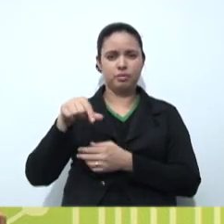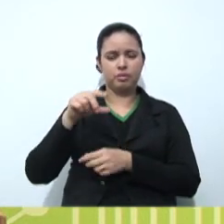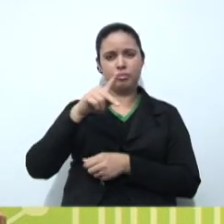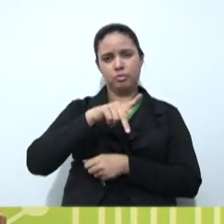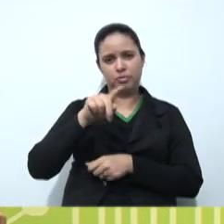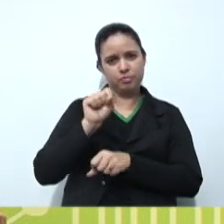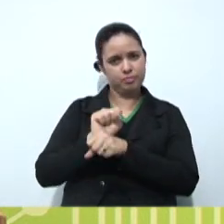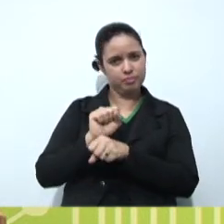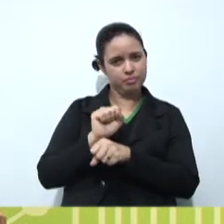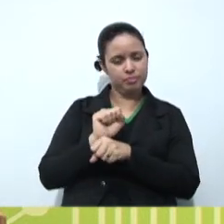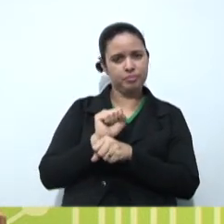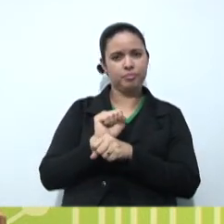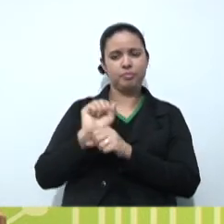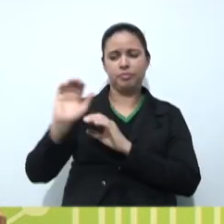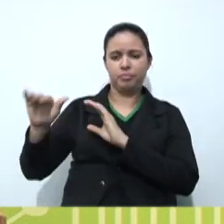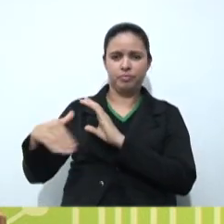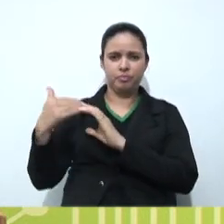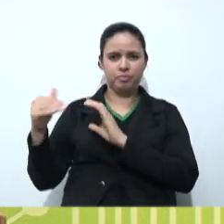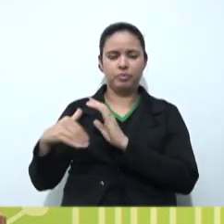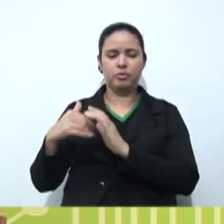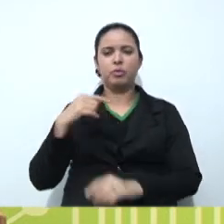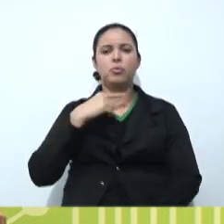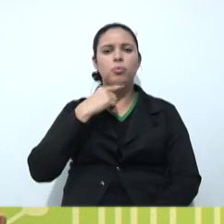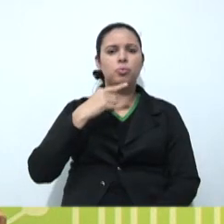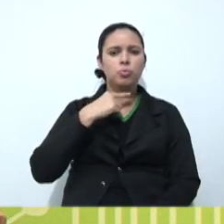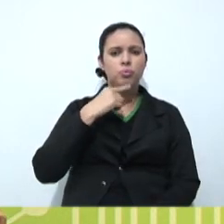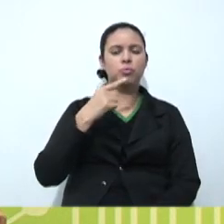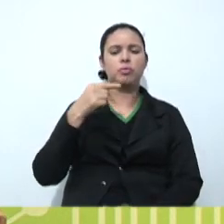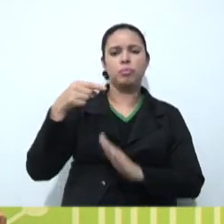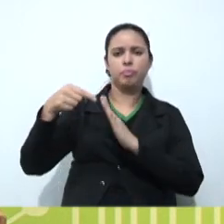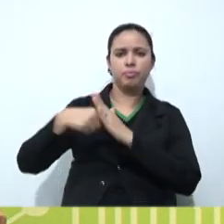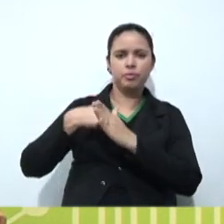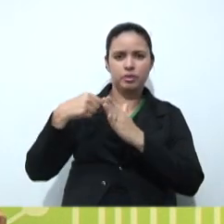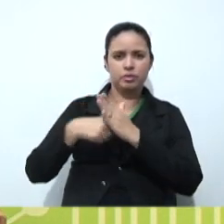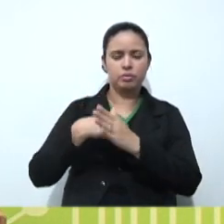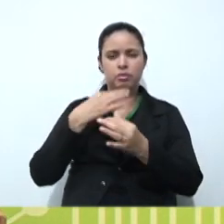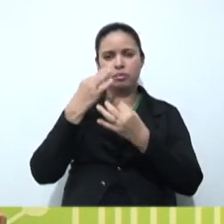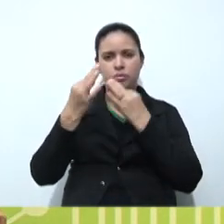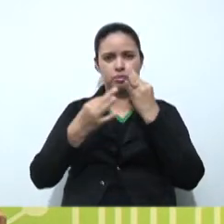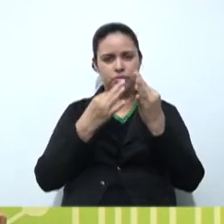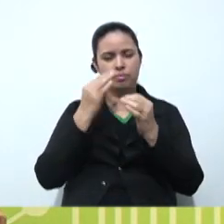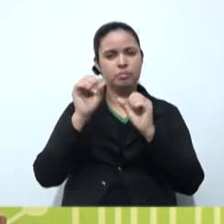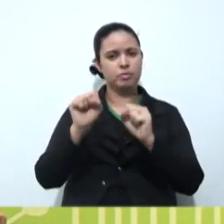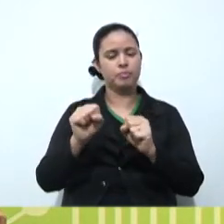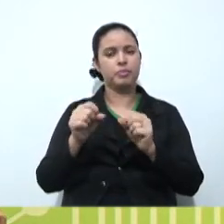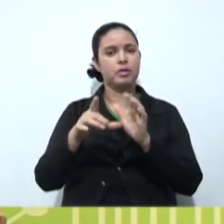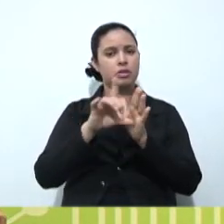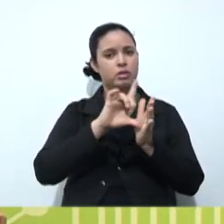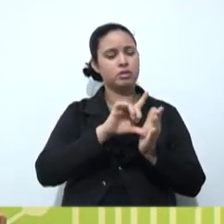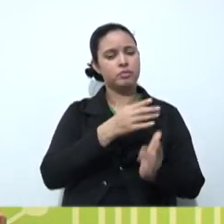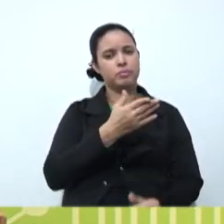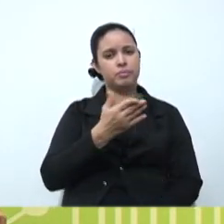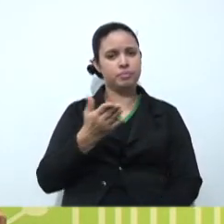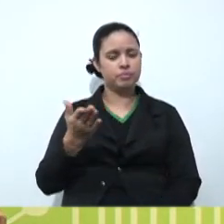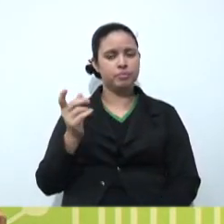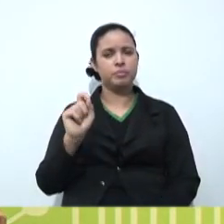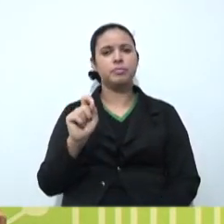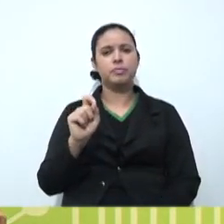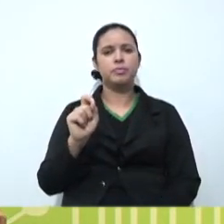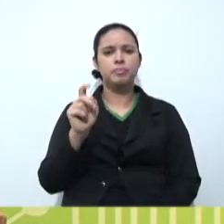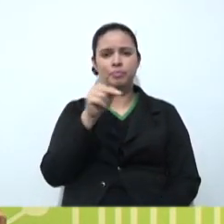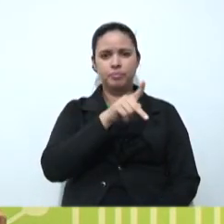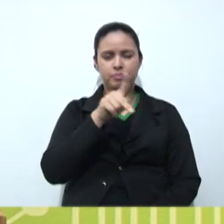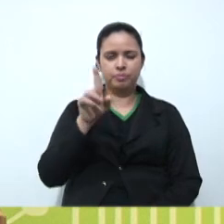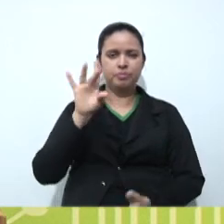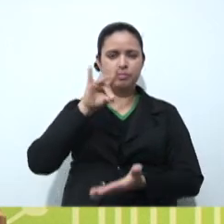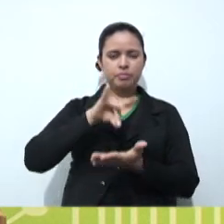estamos à disposição para responder as dúvidas, questionamentos. E é claro, antes de começar, eu gostaria que vocês, né, os professores